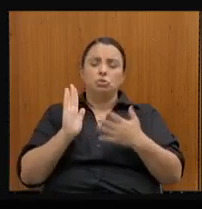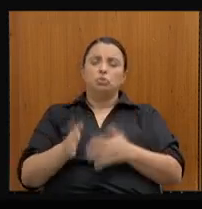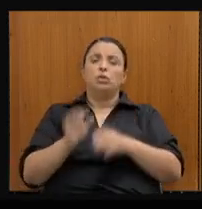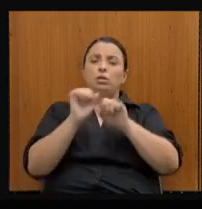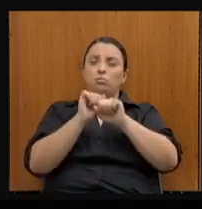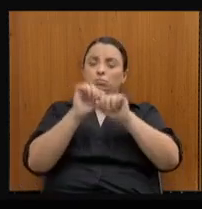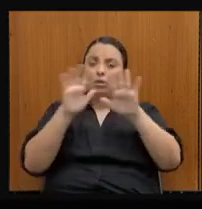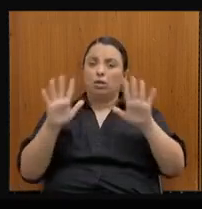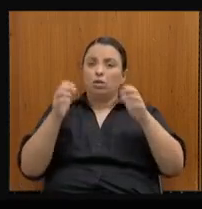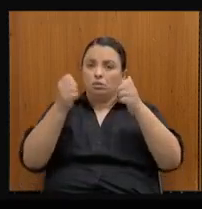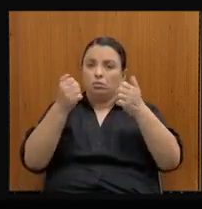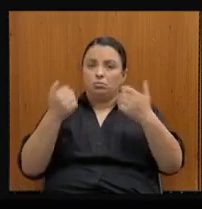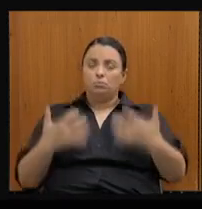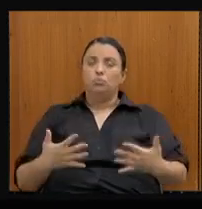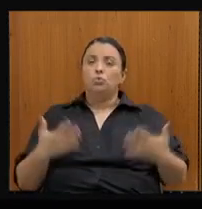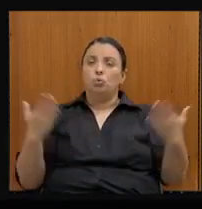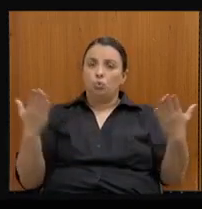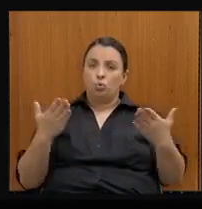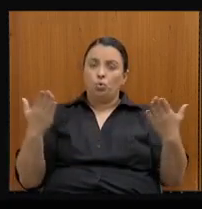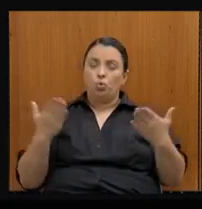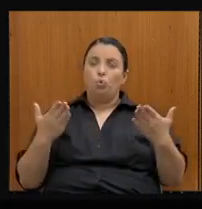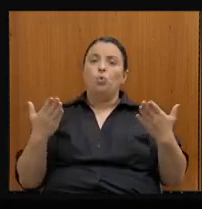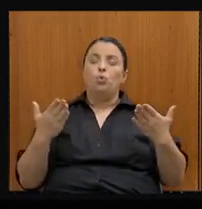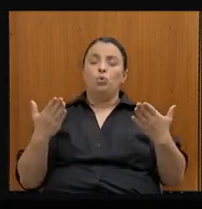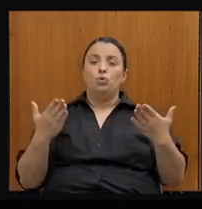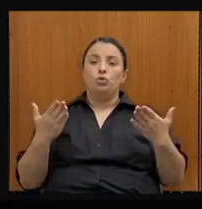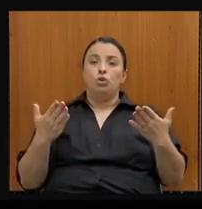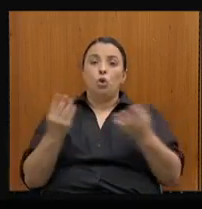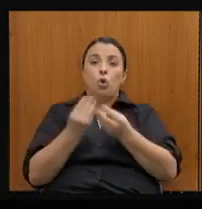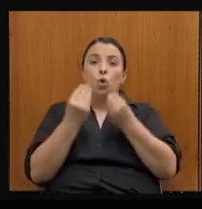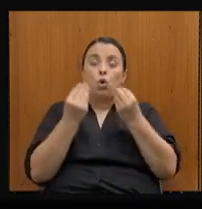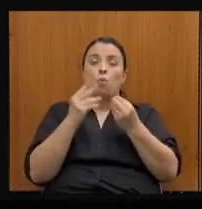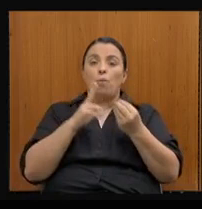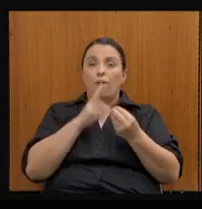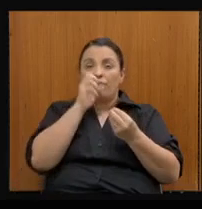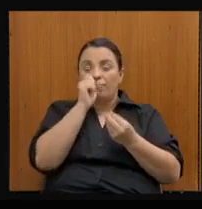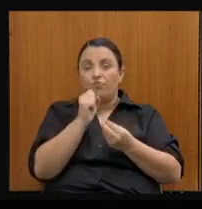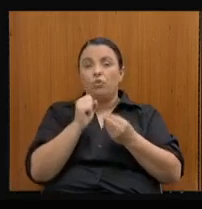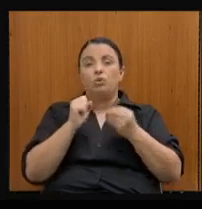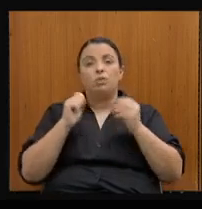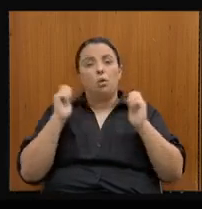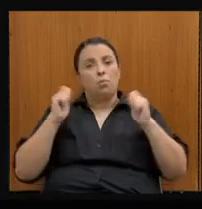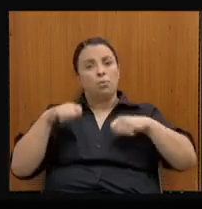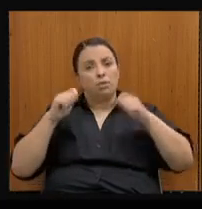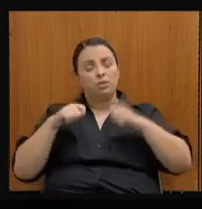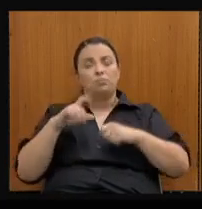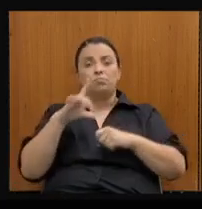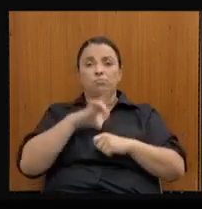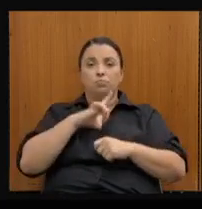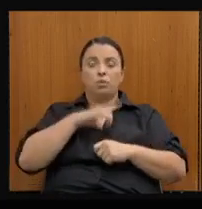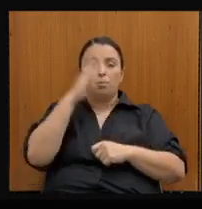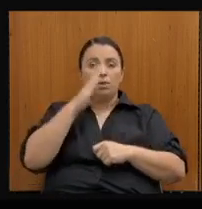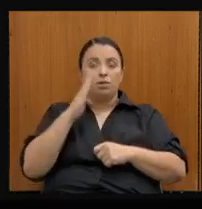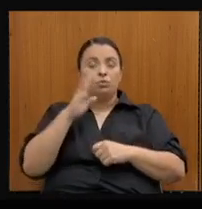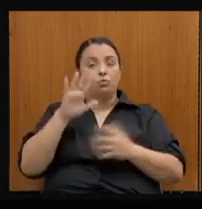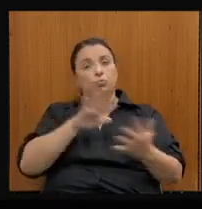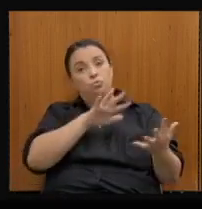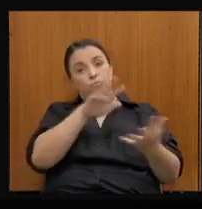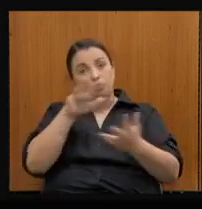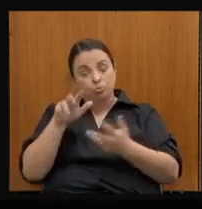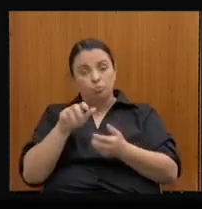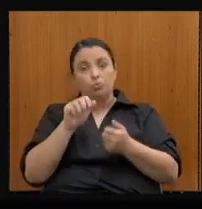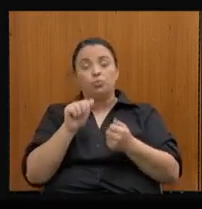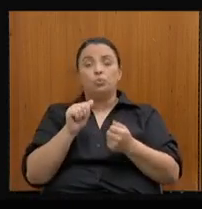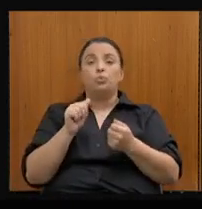ao longo da Tarde de hoje qual é o potencial existente no Brasil e no mundo como